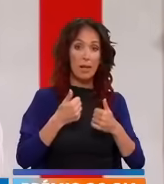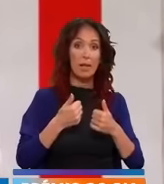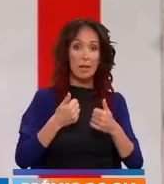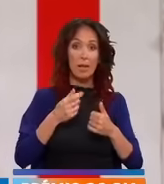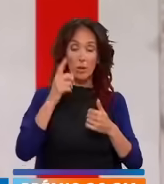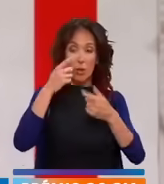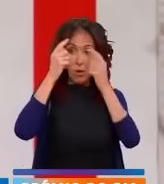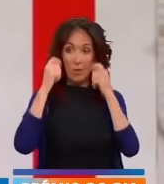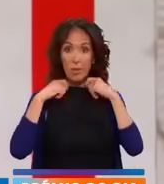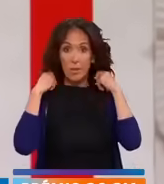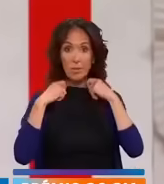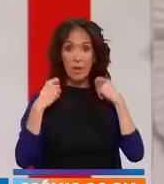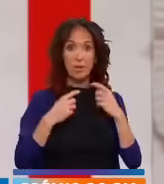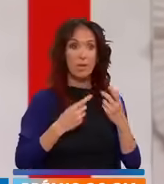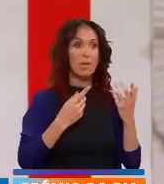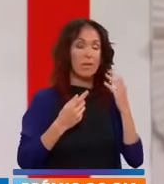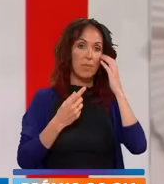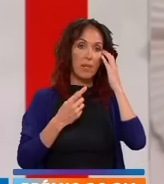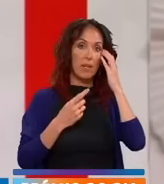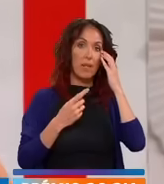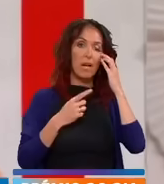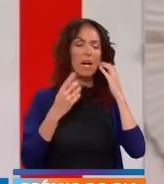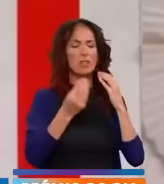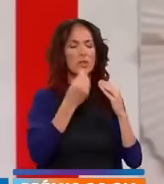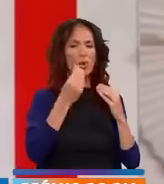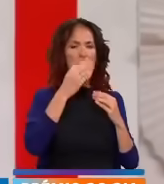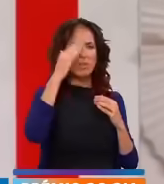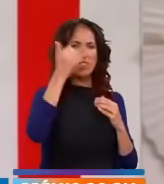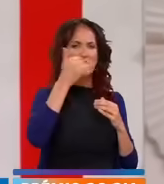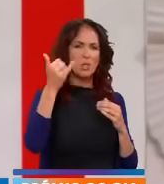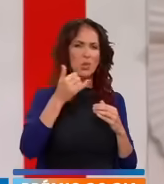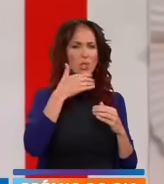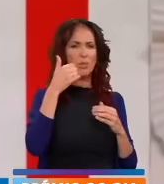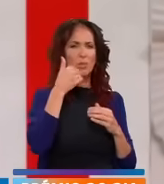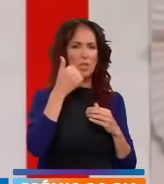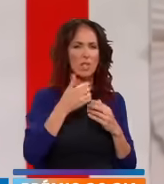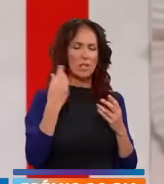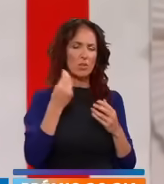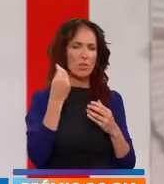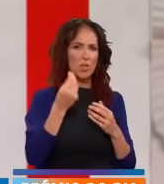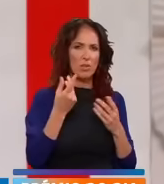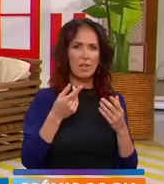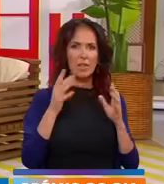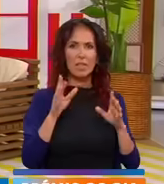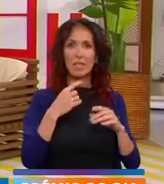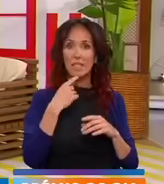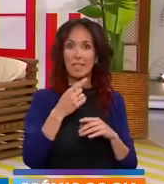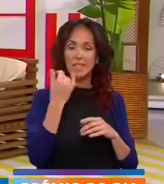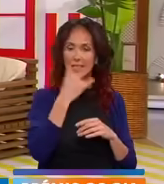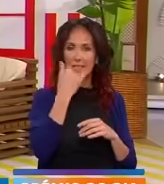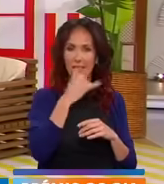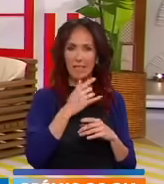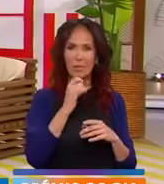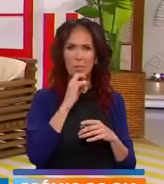explica, pergunta-lhe, ele, pois, de facto, tem aquele elogio idiota que é: sou miúdo, 22 anos, bonito, aquela coisa. É um miúdo, tá realmente. E ele ri-se e ele ri-se daquele. Nem que